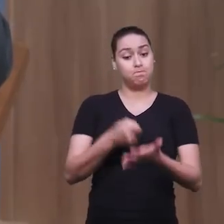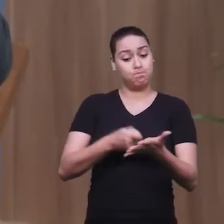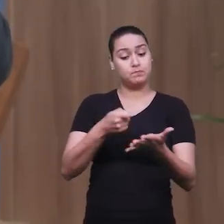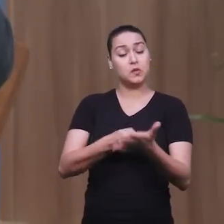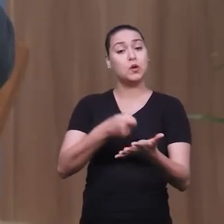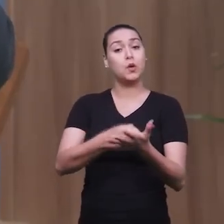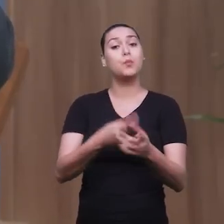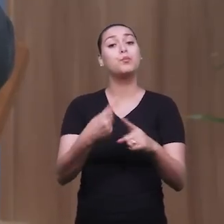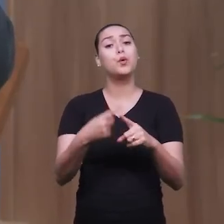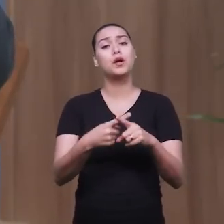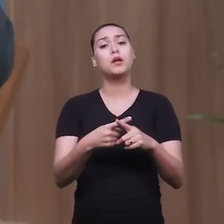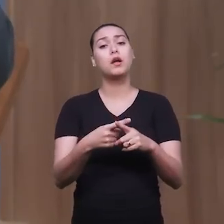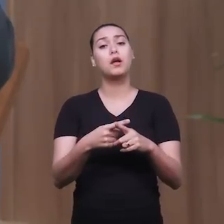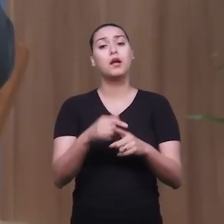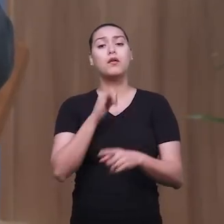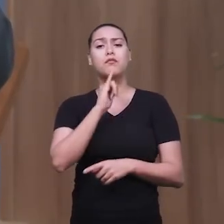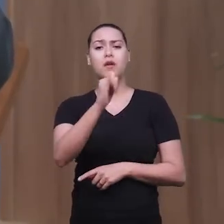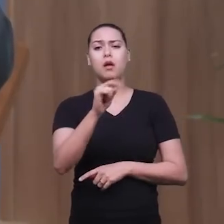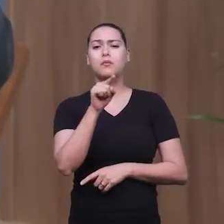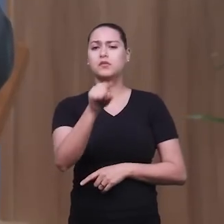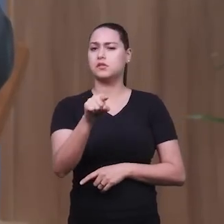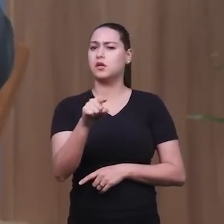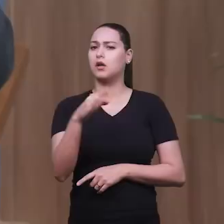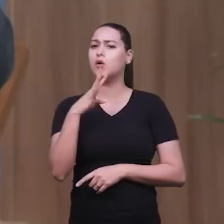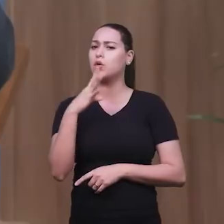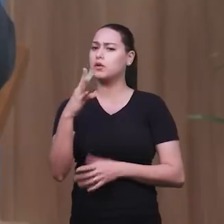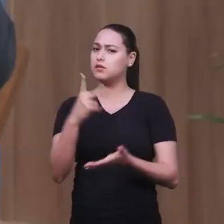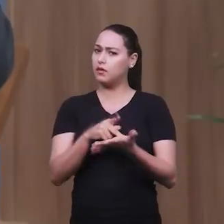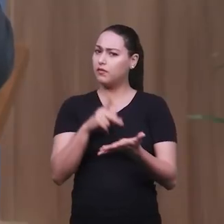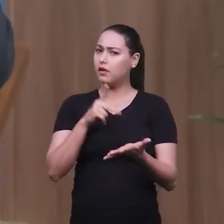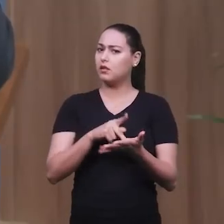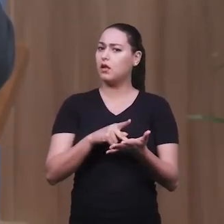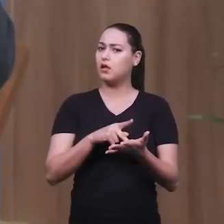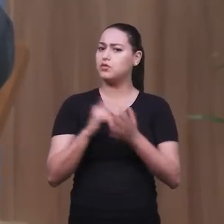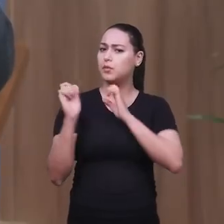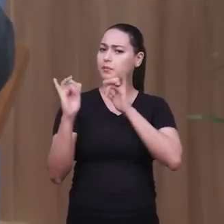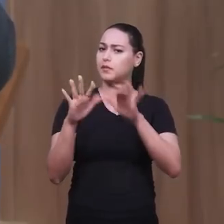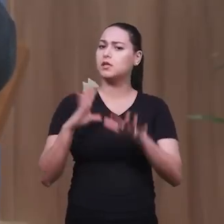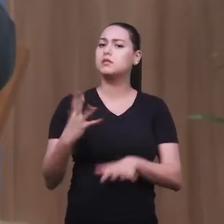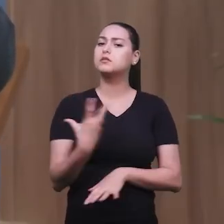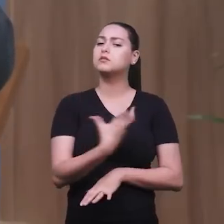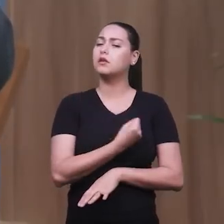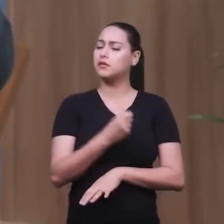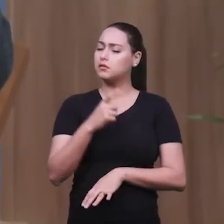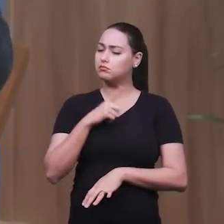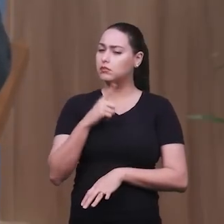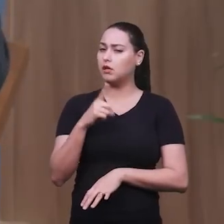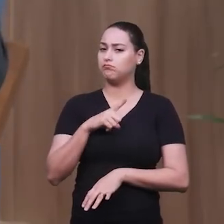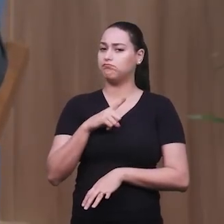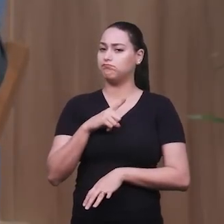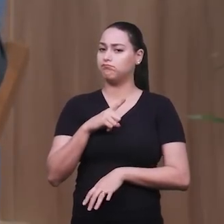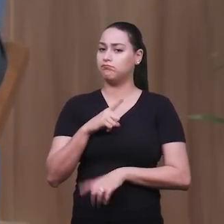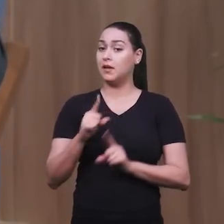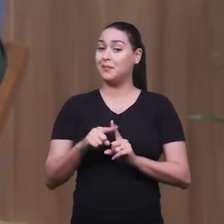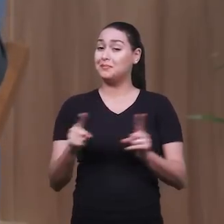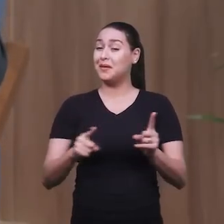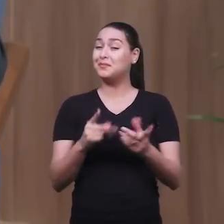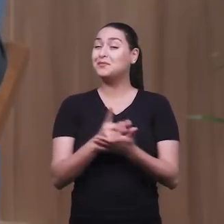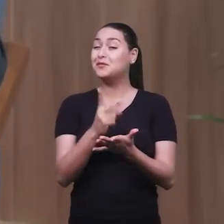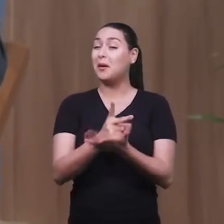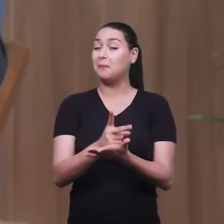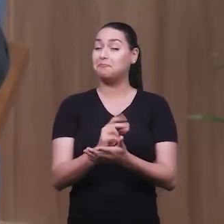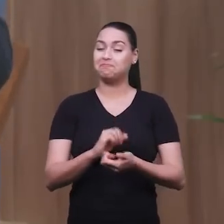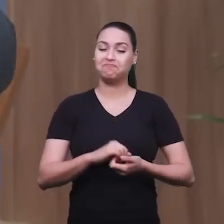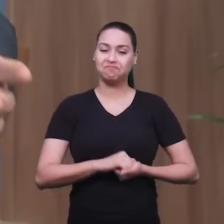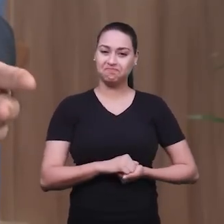enfática, mas no sentido de que todos conheçam a verdade e, por ela, alcancem a bênção da salvação. Glórias a Deus. Mas vamos